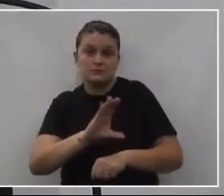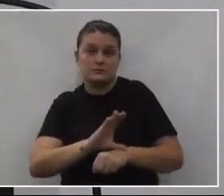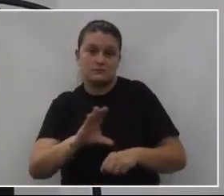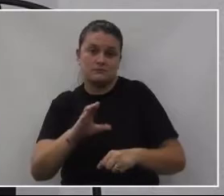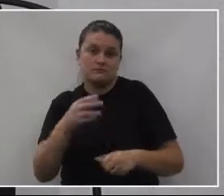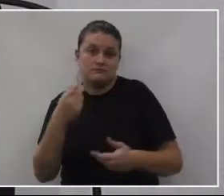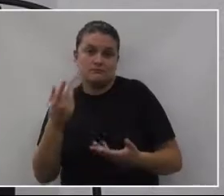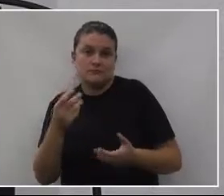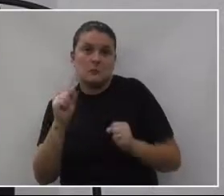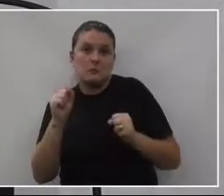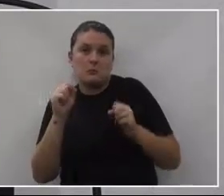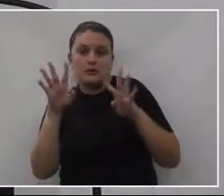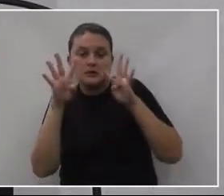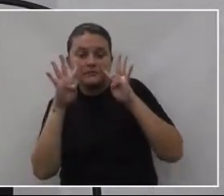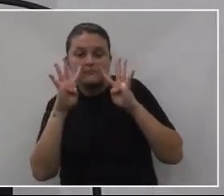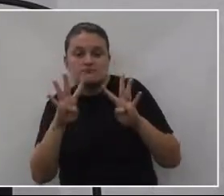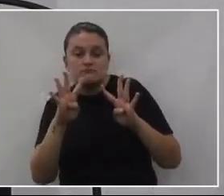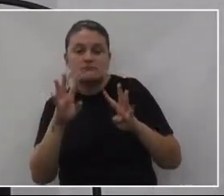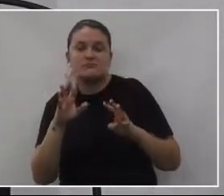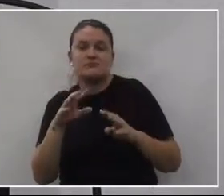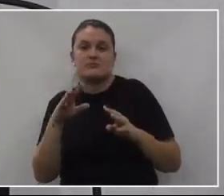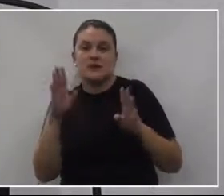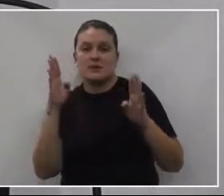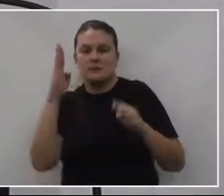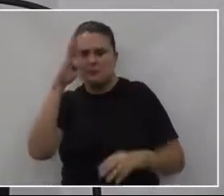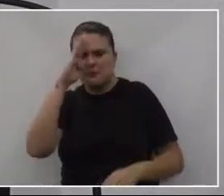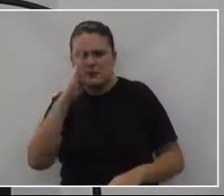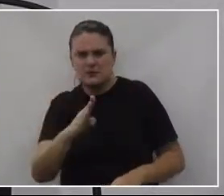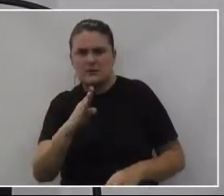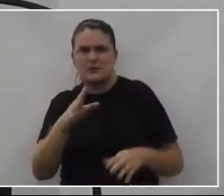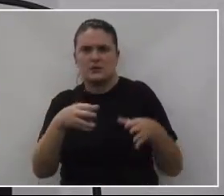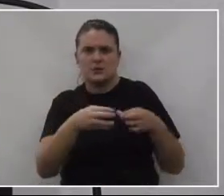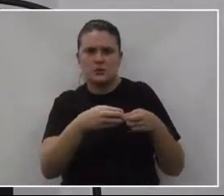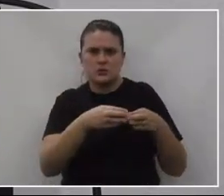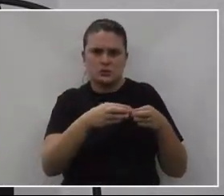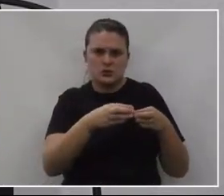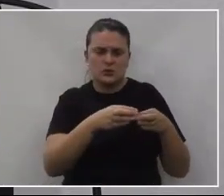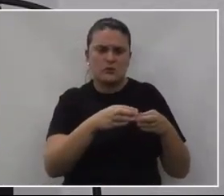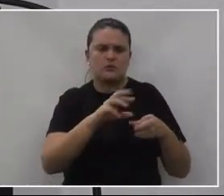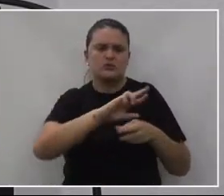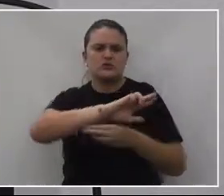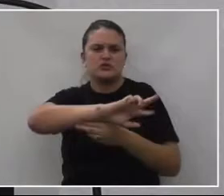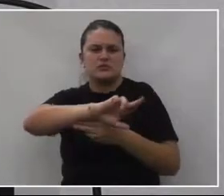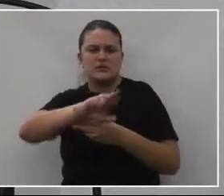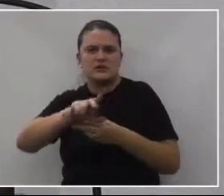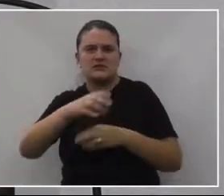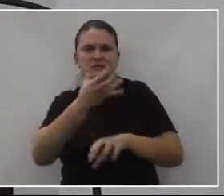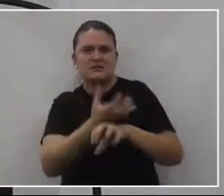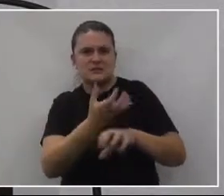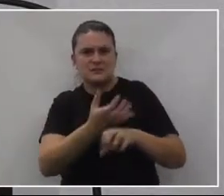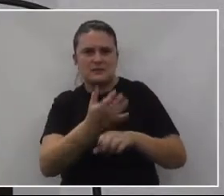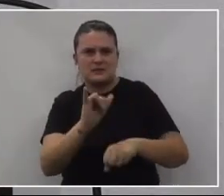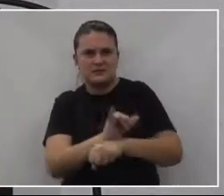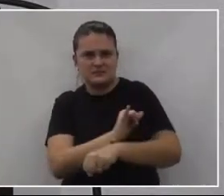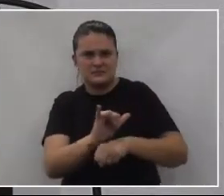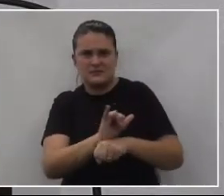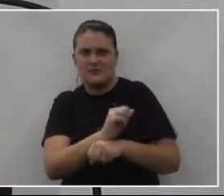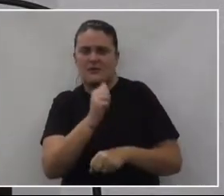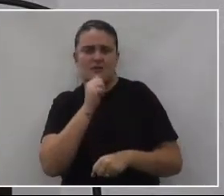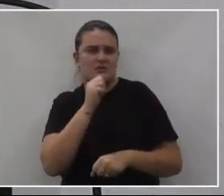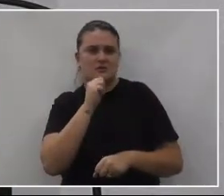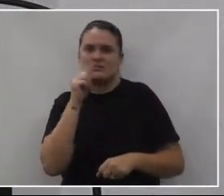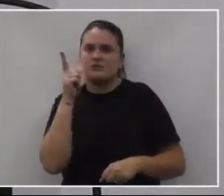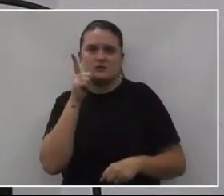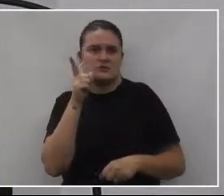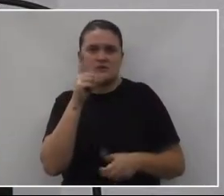olhar com mais atenção para essas questões, priorizar, por exemplo, equipes técnicas interdisciplinares, que é uma demanda que a gente não consegue atender ainda